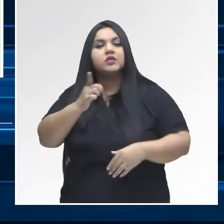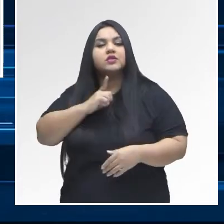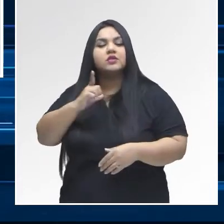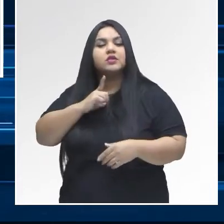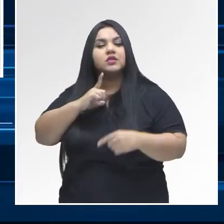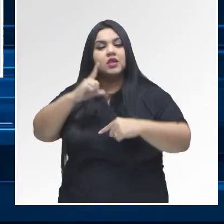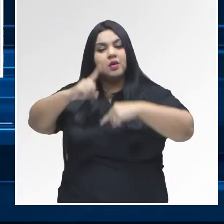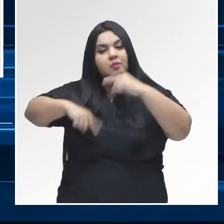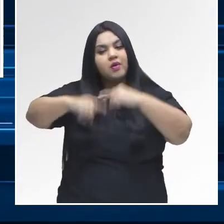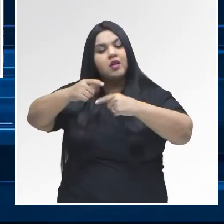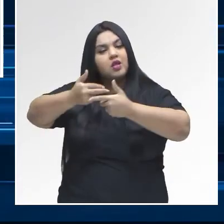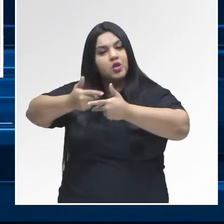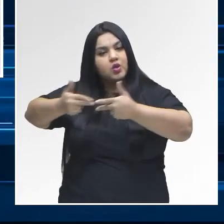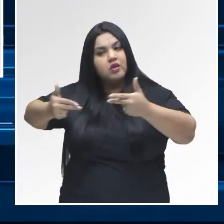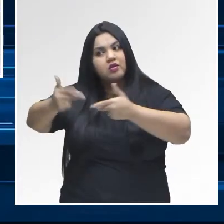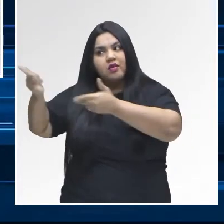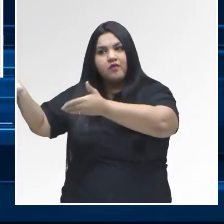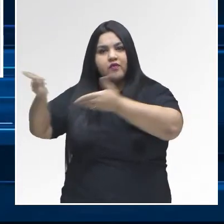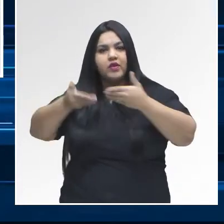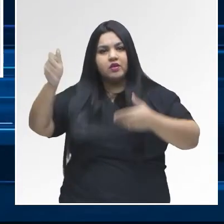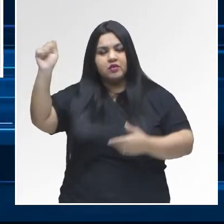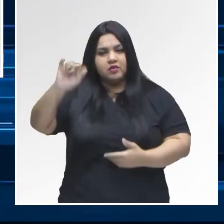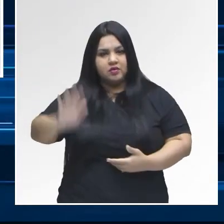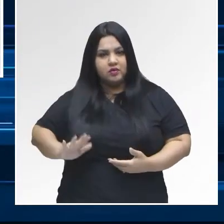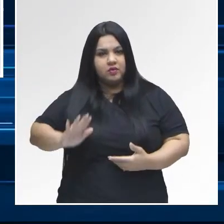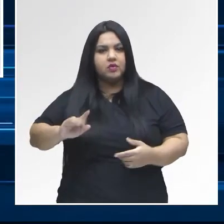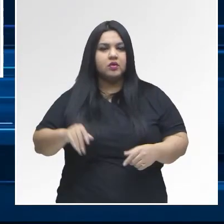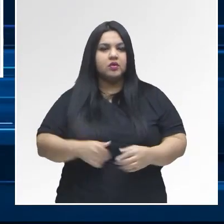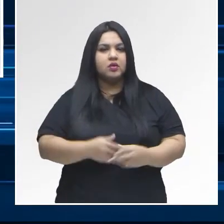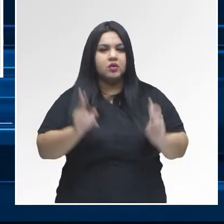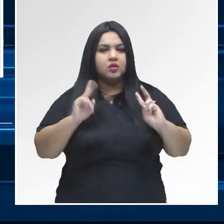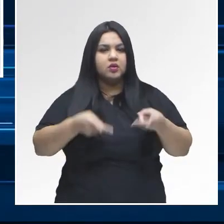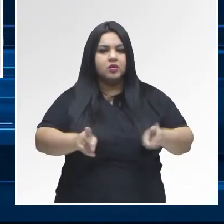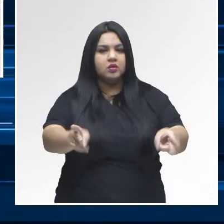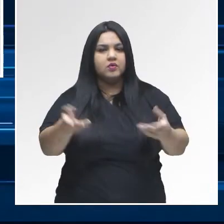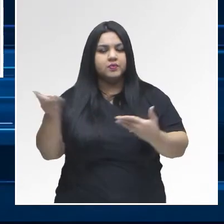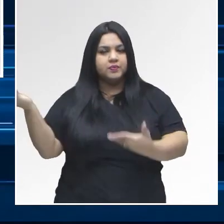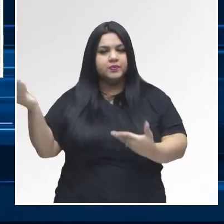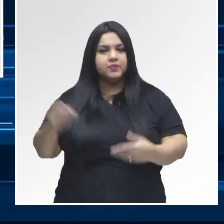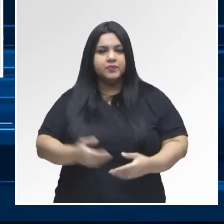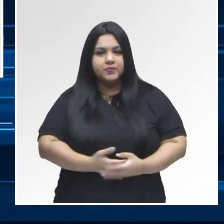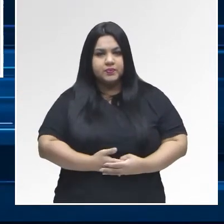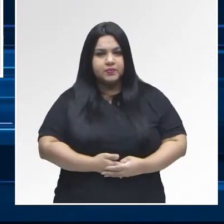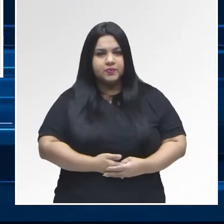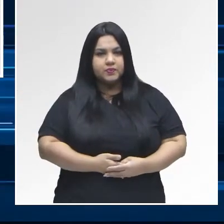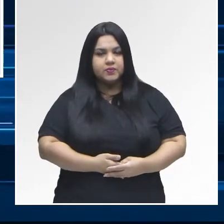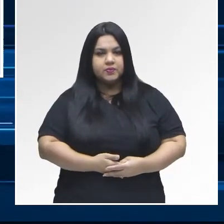elementos fundamentalmente vindos da África, ok? Continuando o nosso texto.